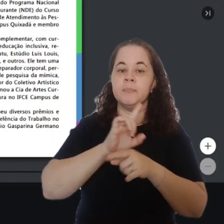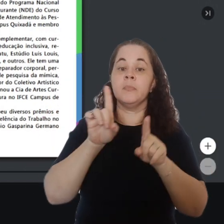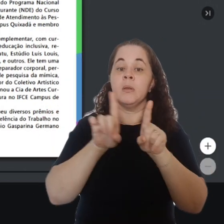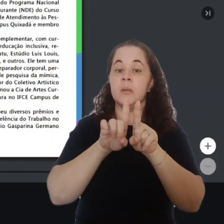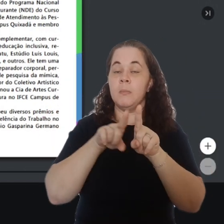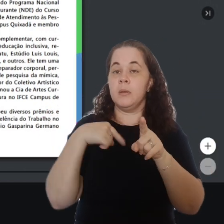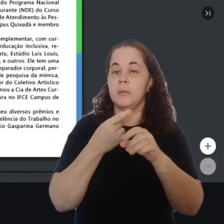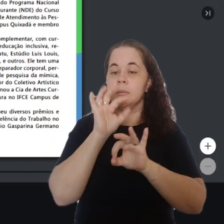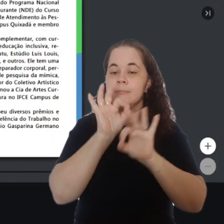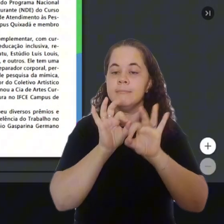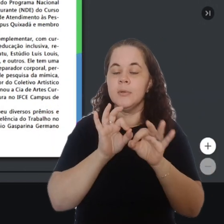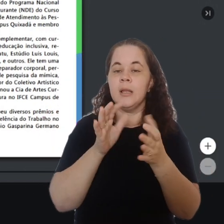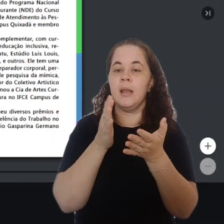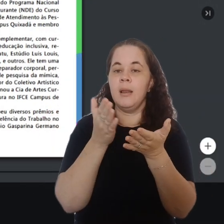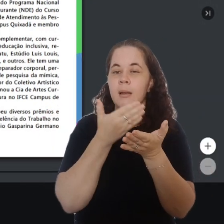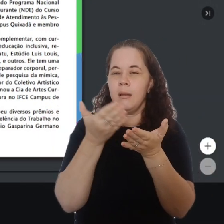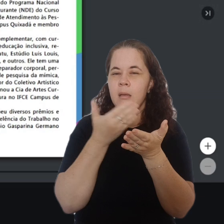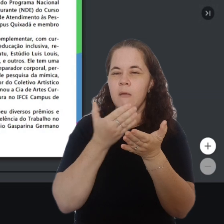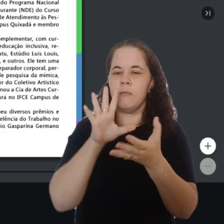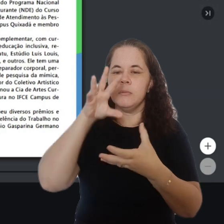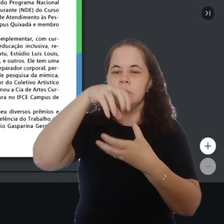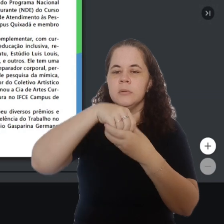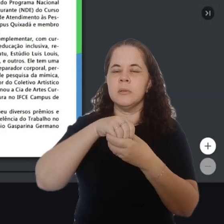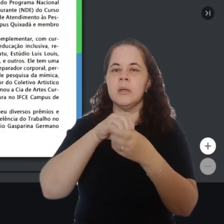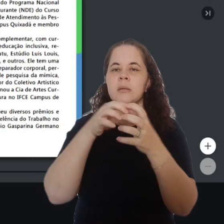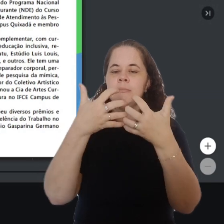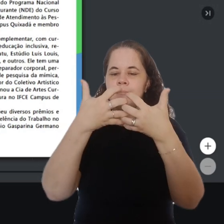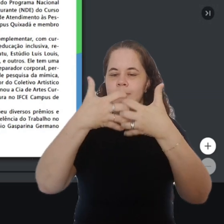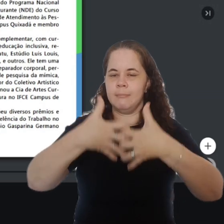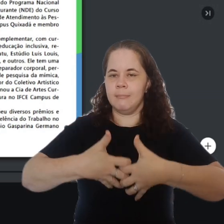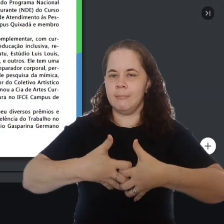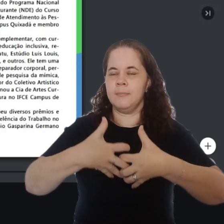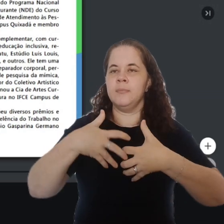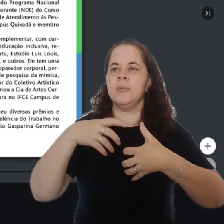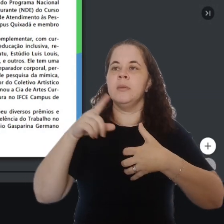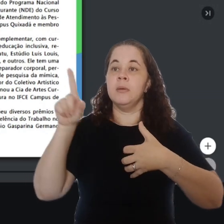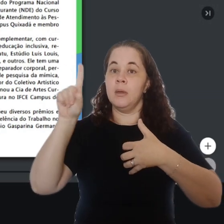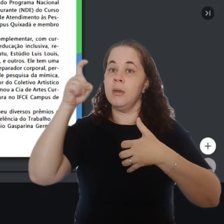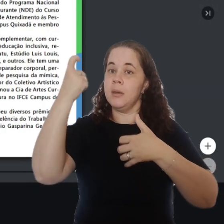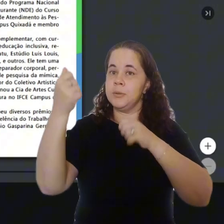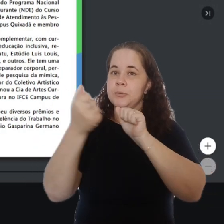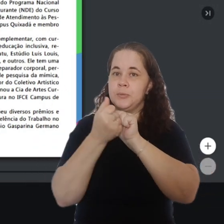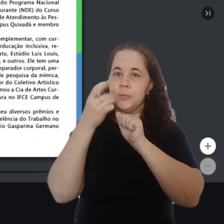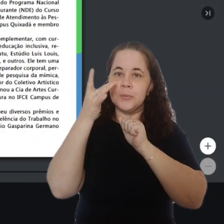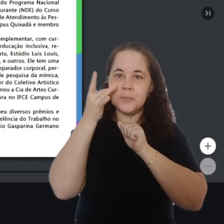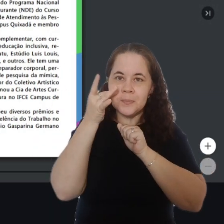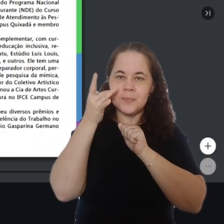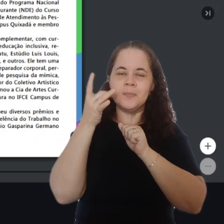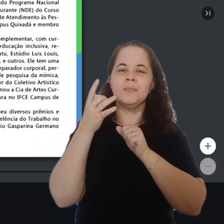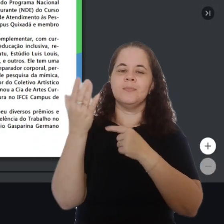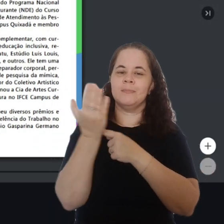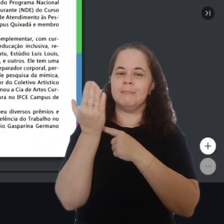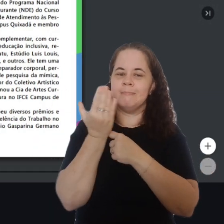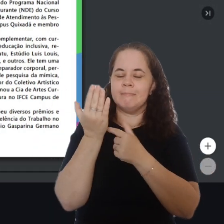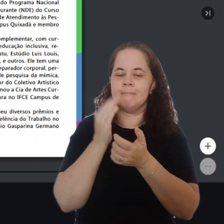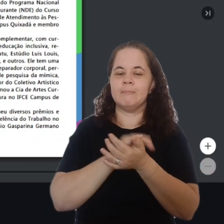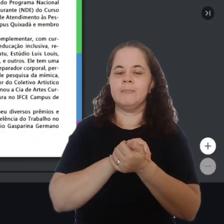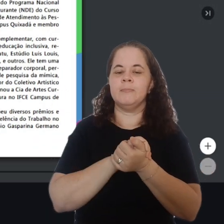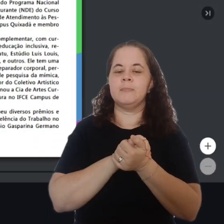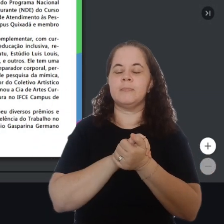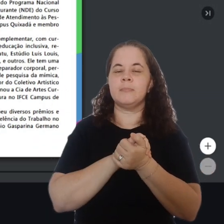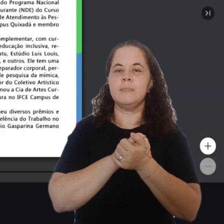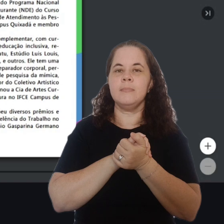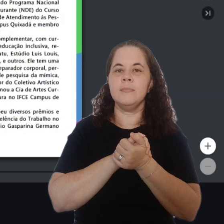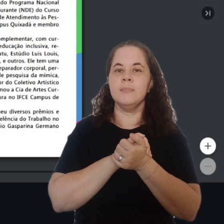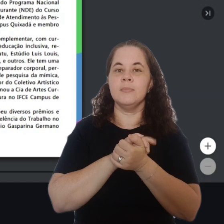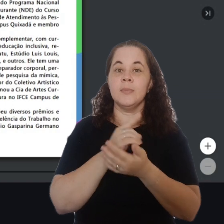IFCE em um outro momento, e aí a gente teve a presença dele, né? Ele pôde estar lá com a gente. E a